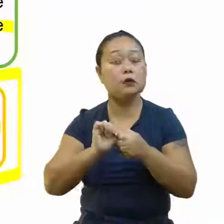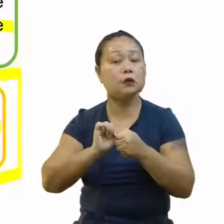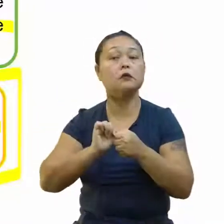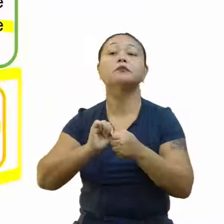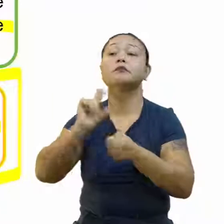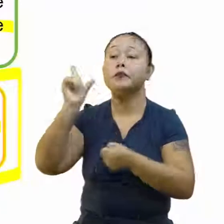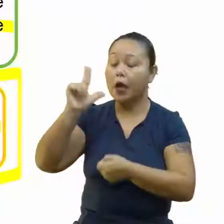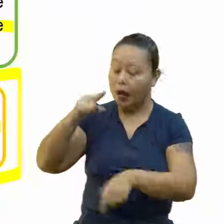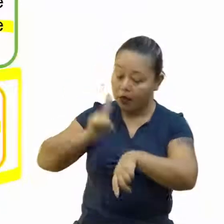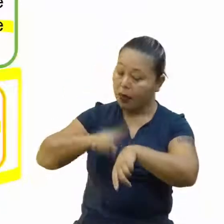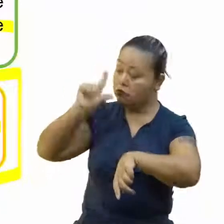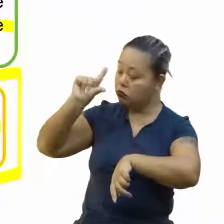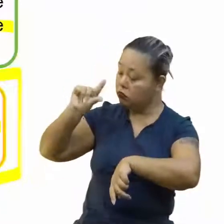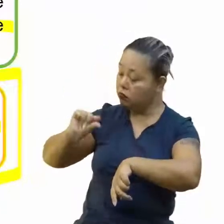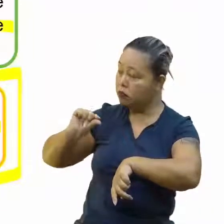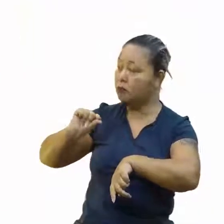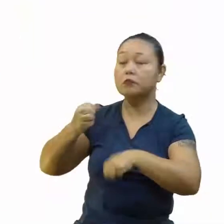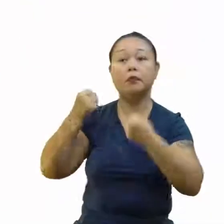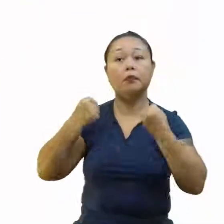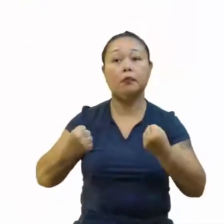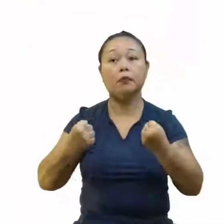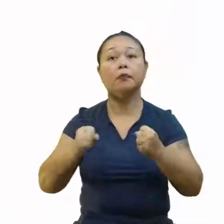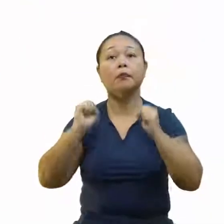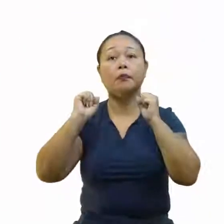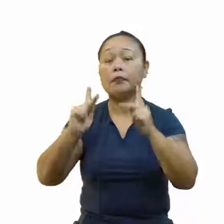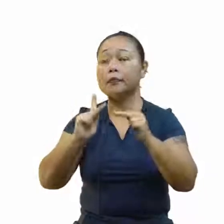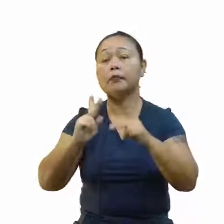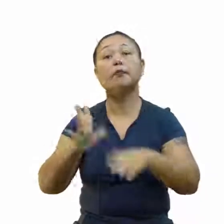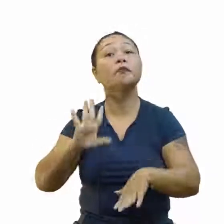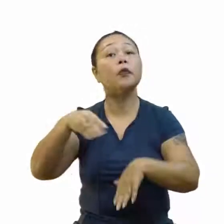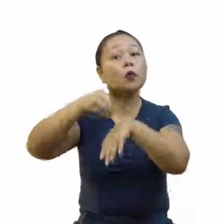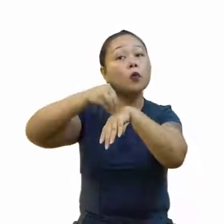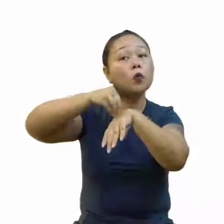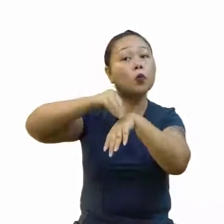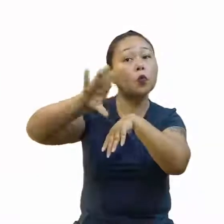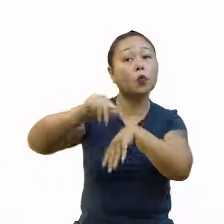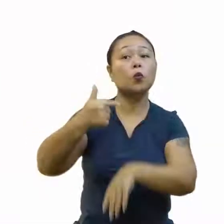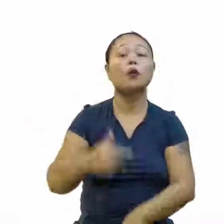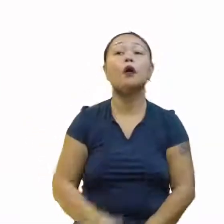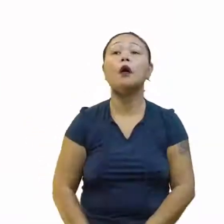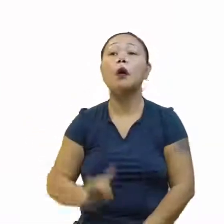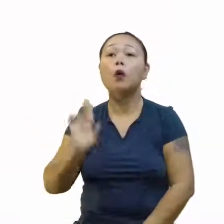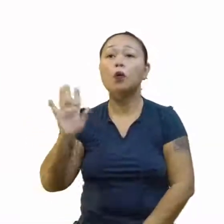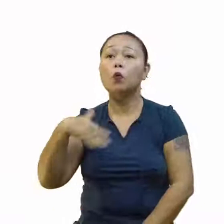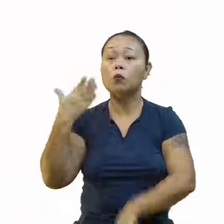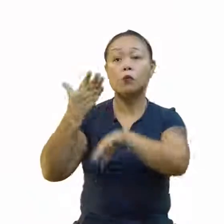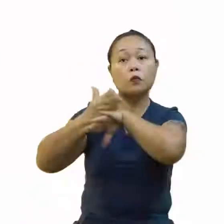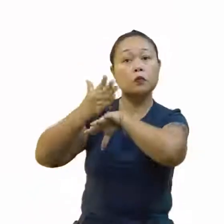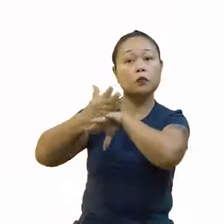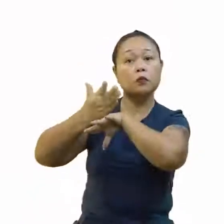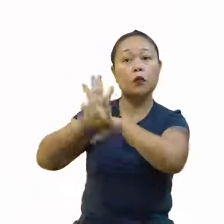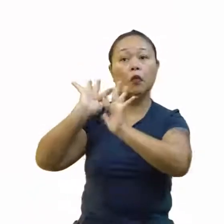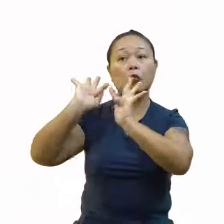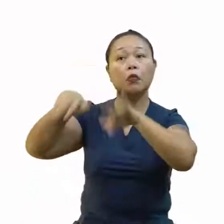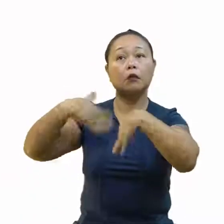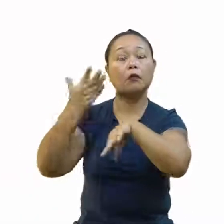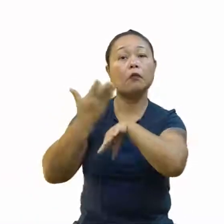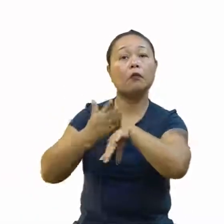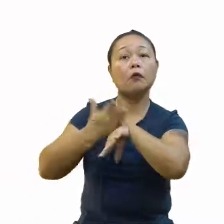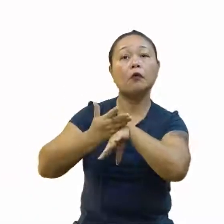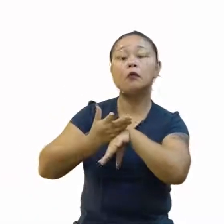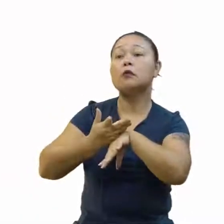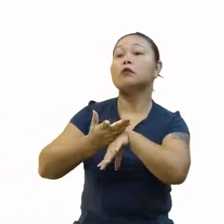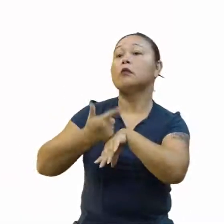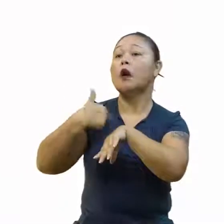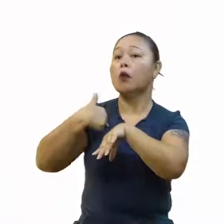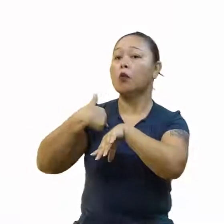de diminuir a carga, ok? A outra dica está relacionada ao treino, ao final do treino. Então, quando você